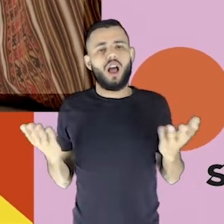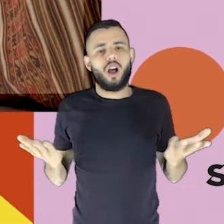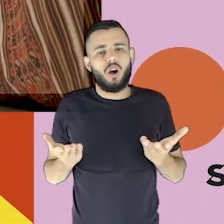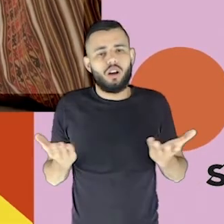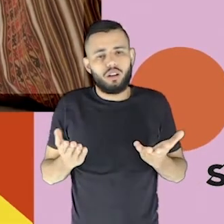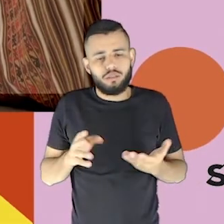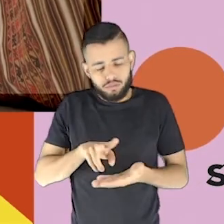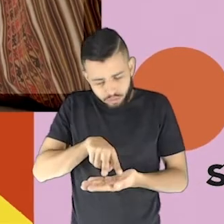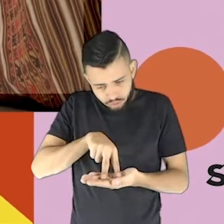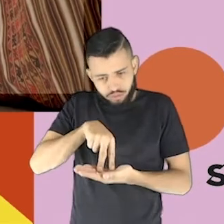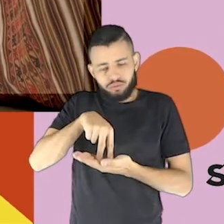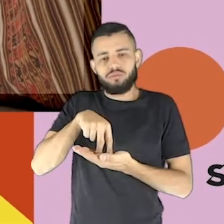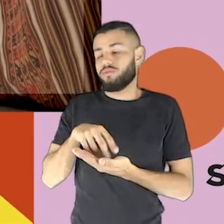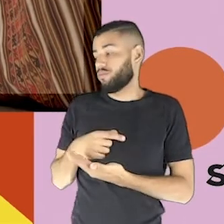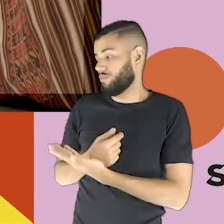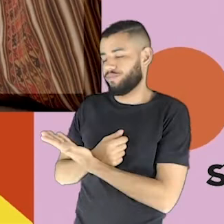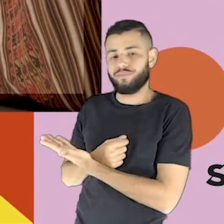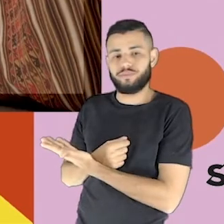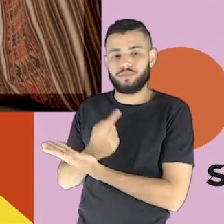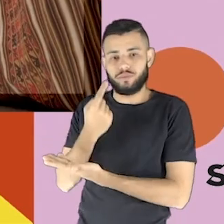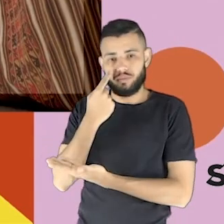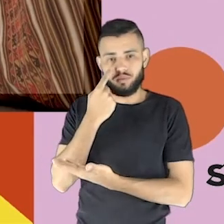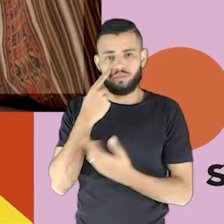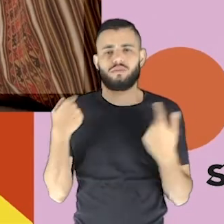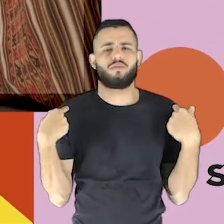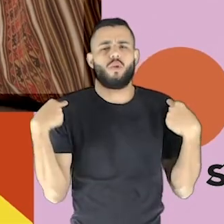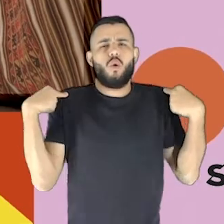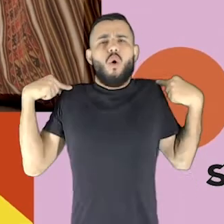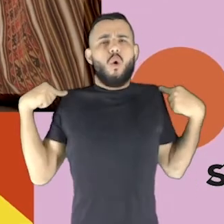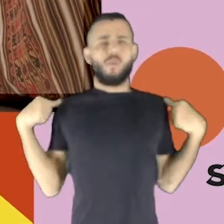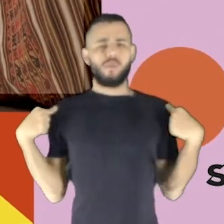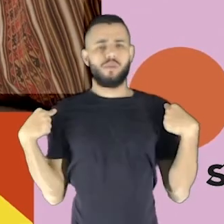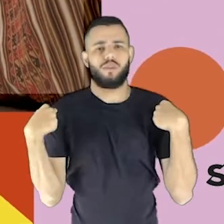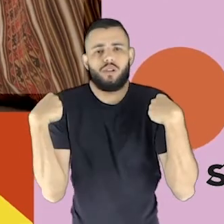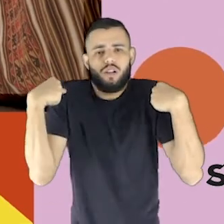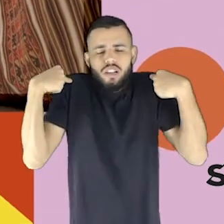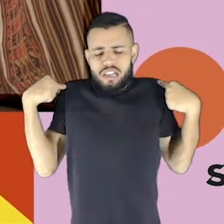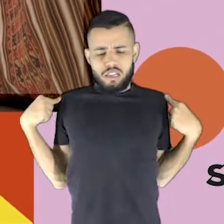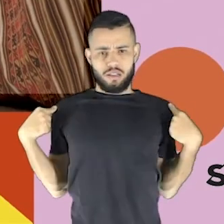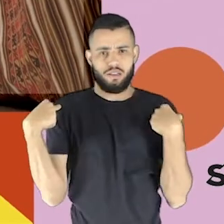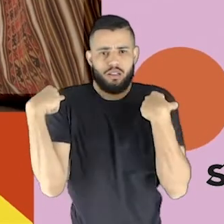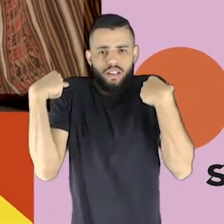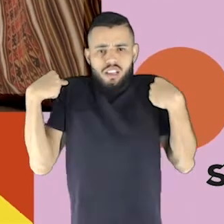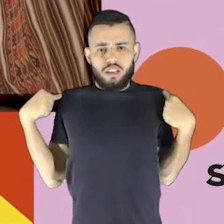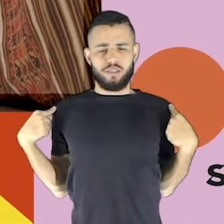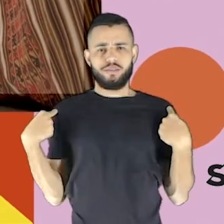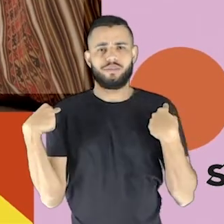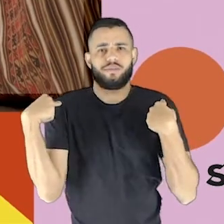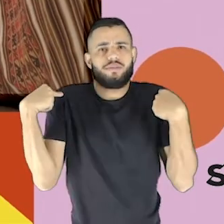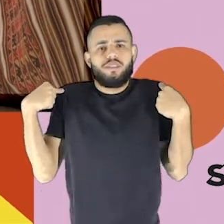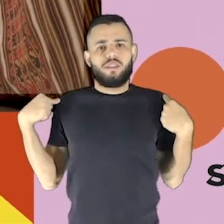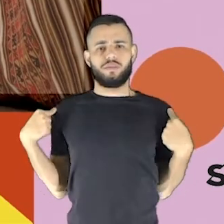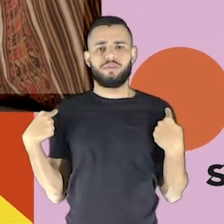devagar. Gira os ombros para trás, amplia o movimento de ombro,